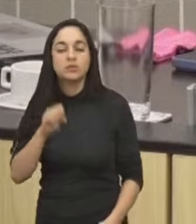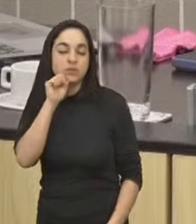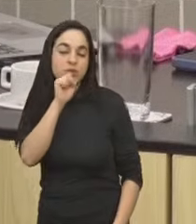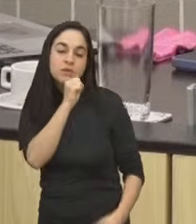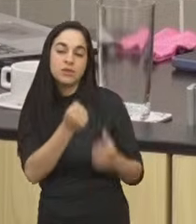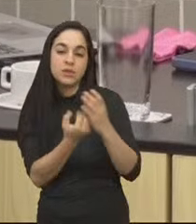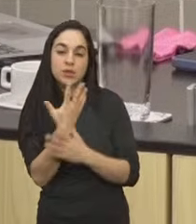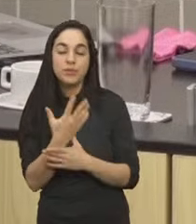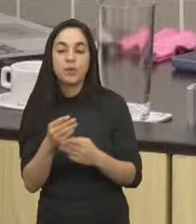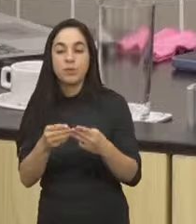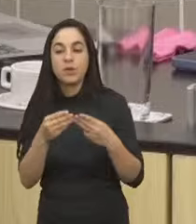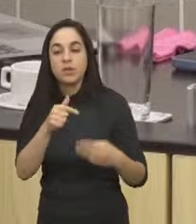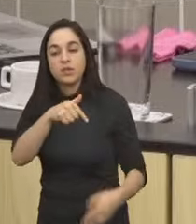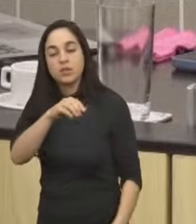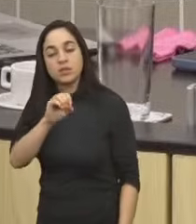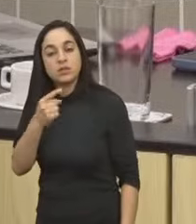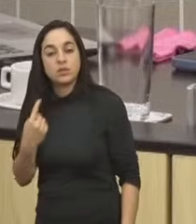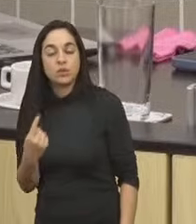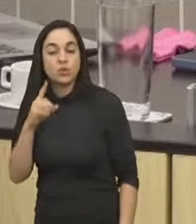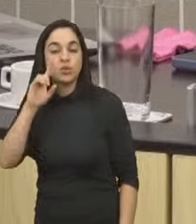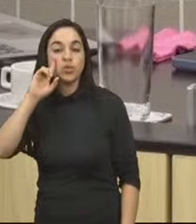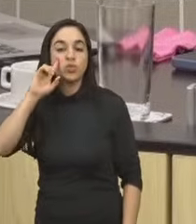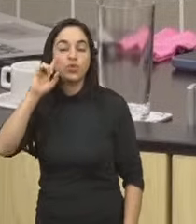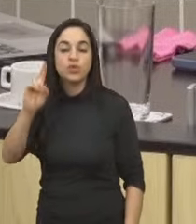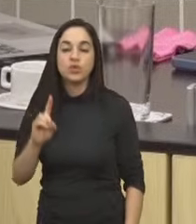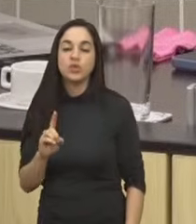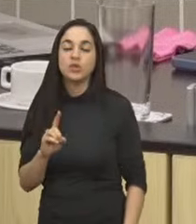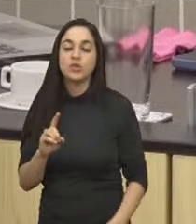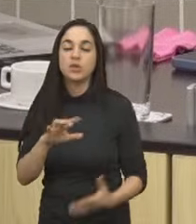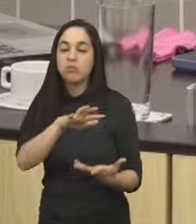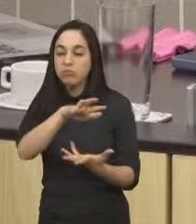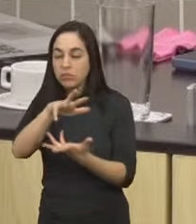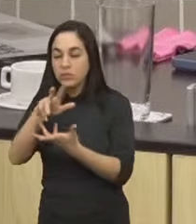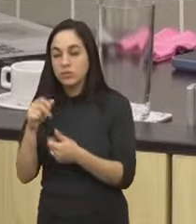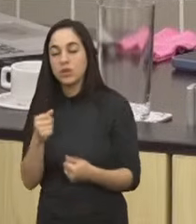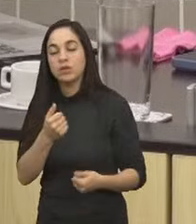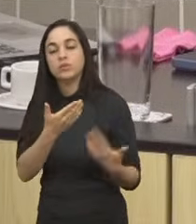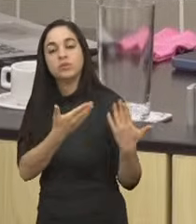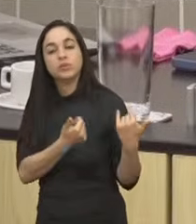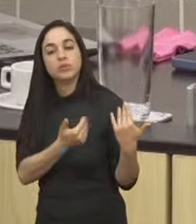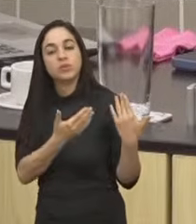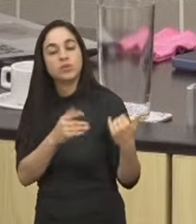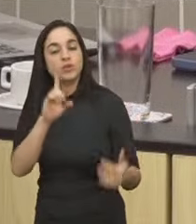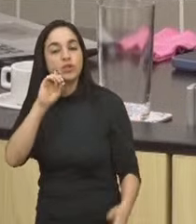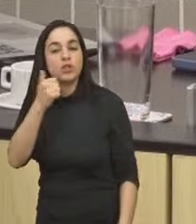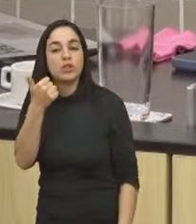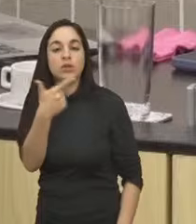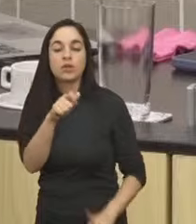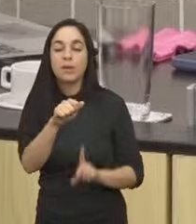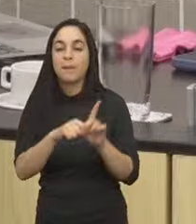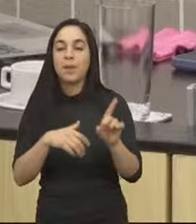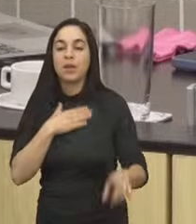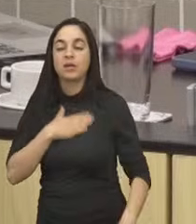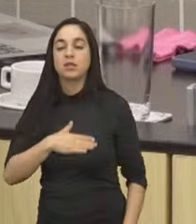moção de reconhecimento pelo Dia Internacional da Juventude, 12 de agosto, instituído pela Assembleia Geral das Nações